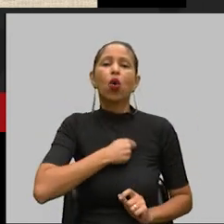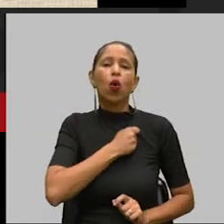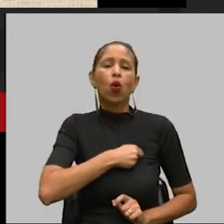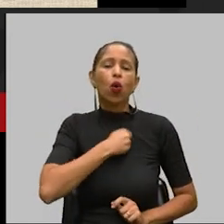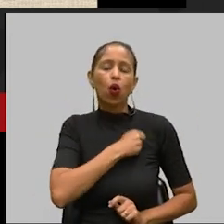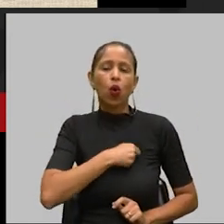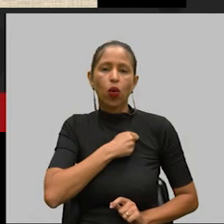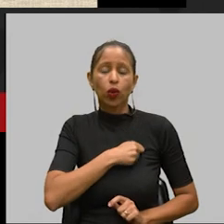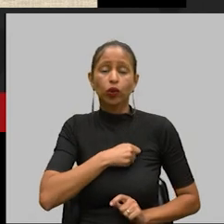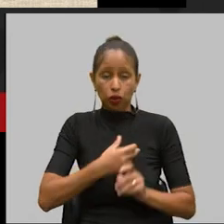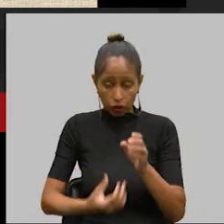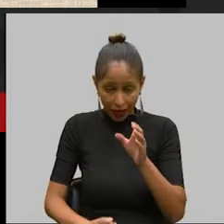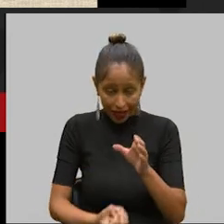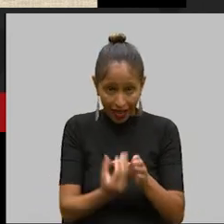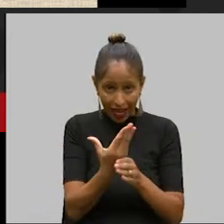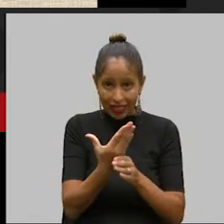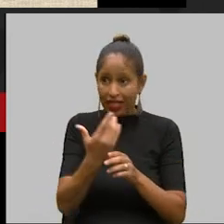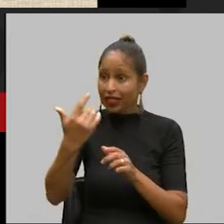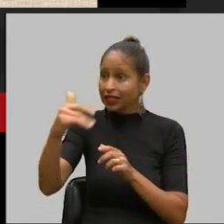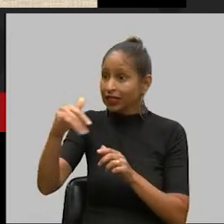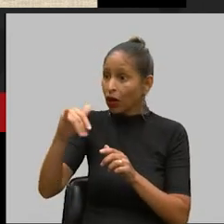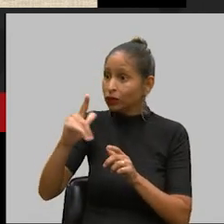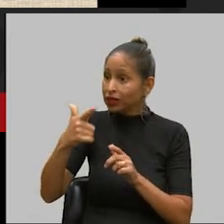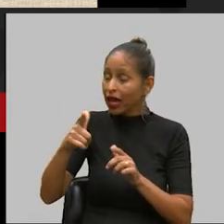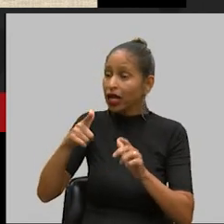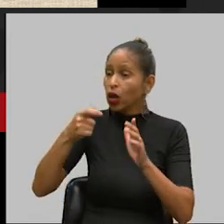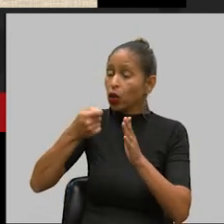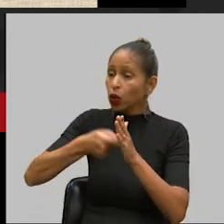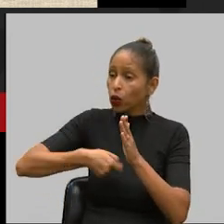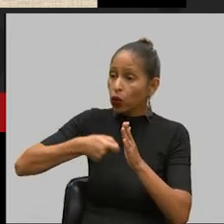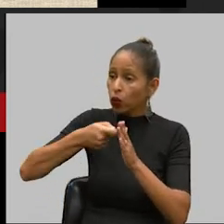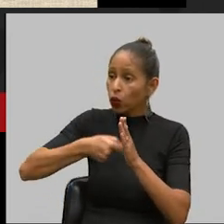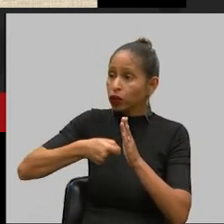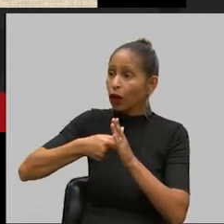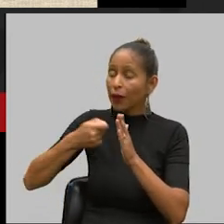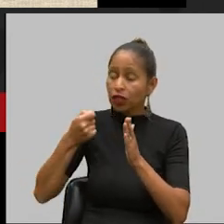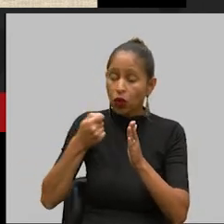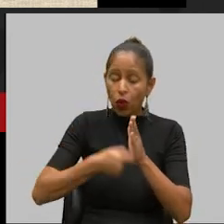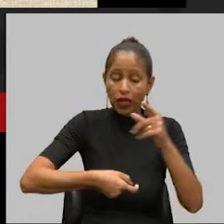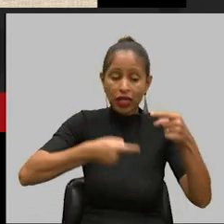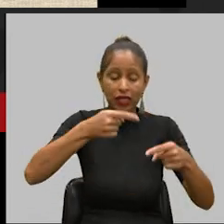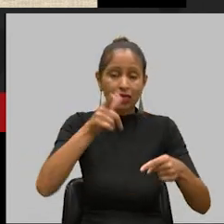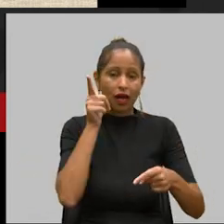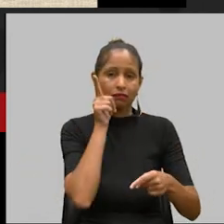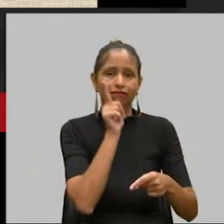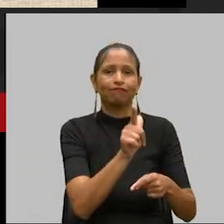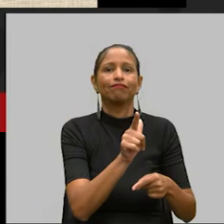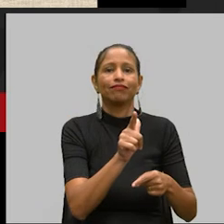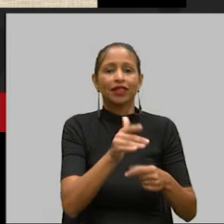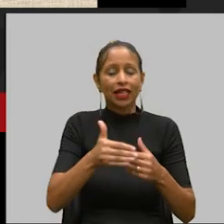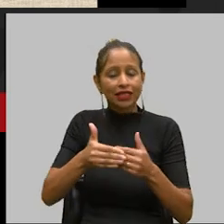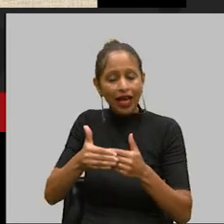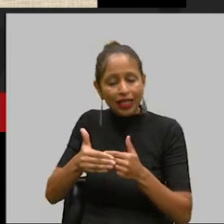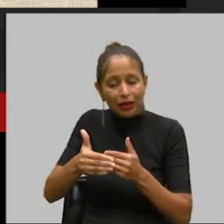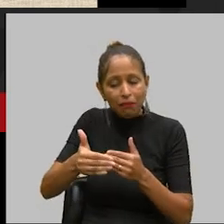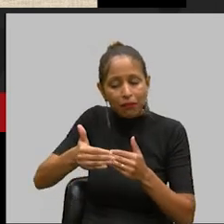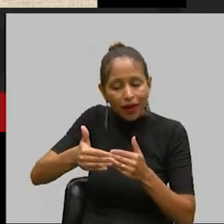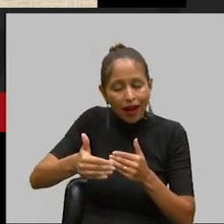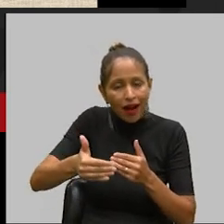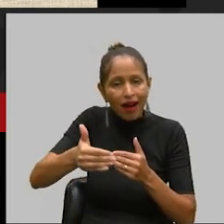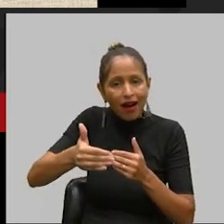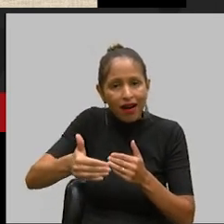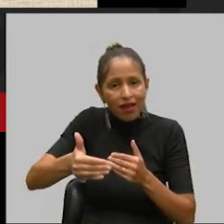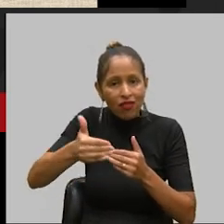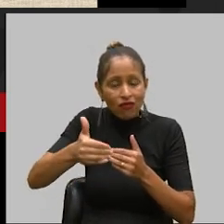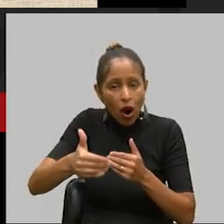nasce dizendo não existe luta pela educação do campo sem conquista de políticas públicas daí pra frente sucessivamente a gente foi